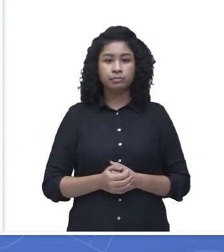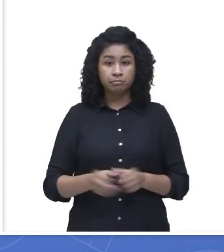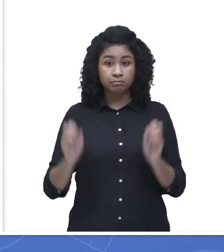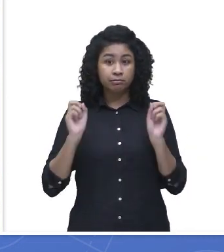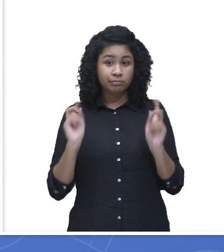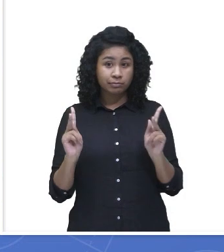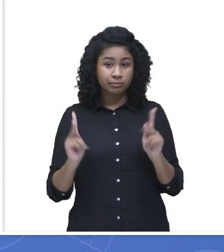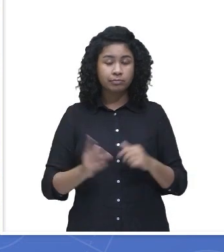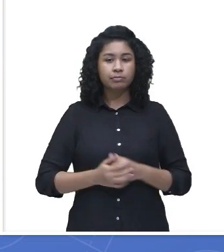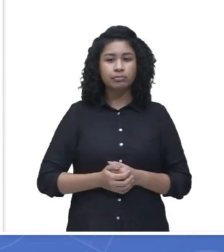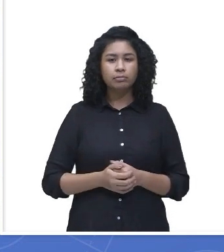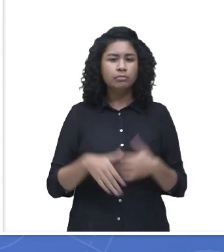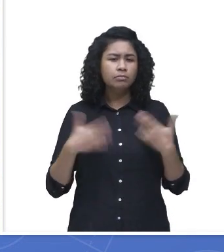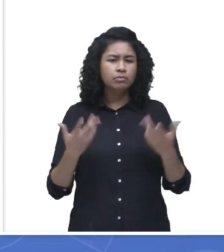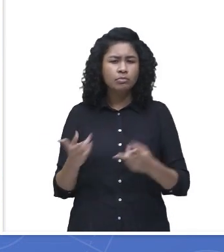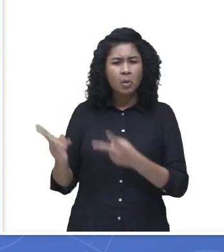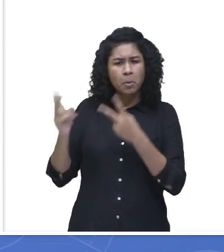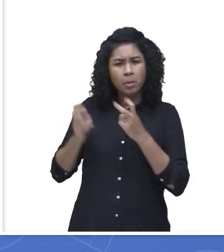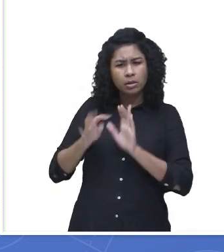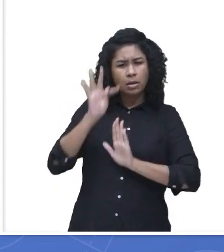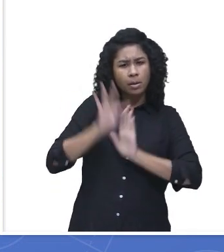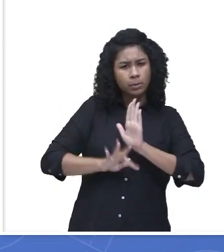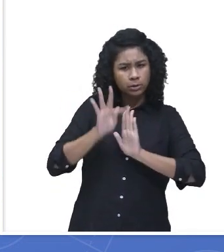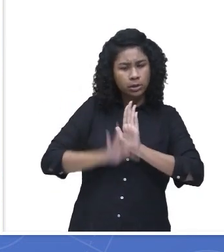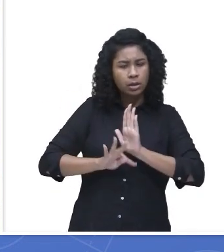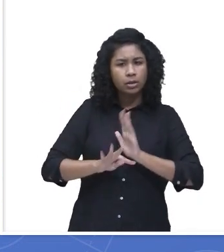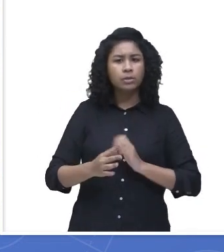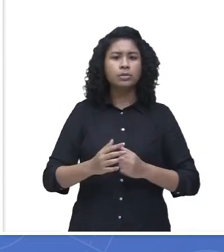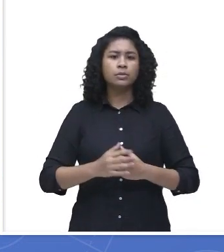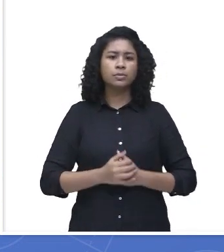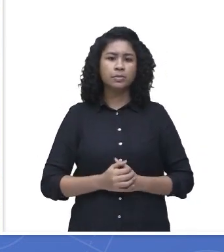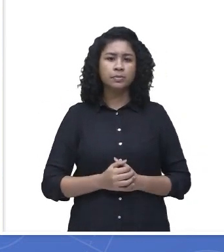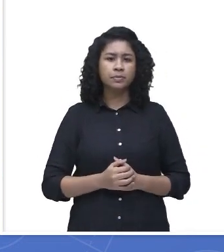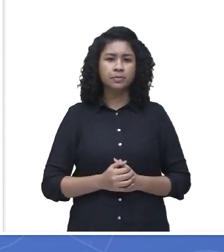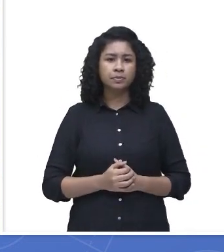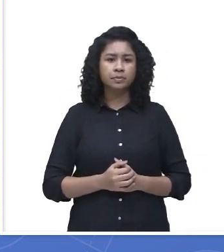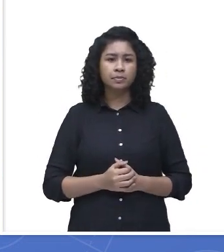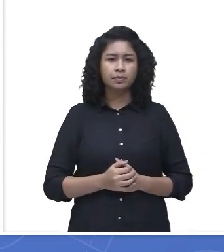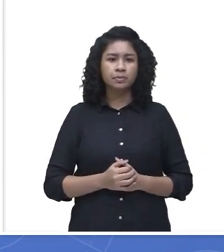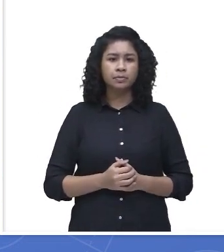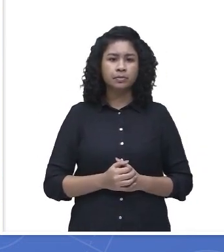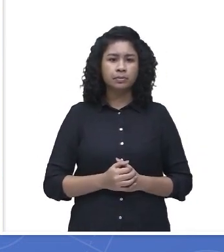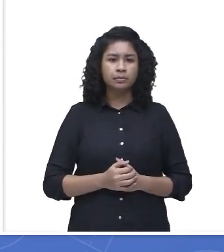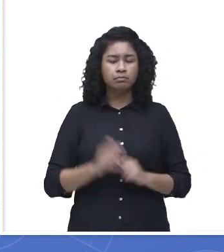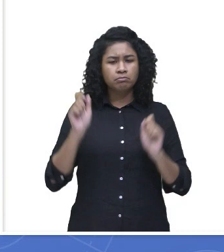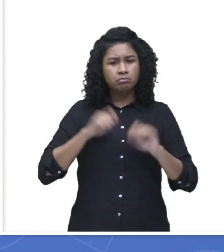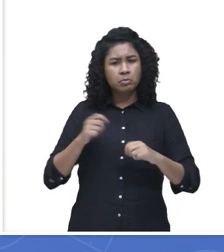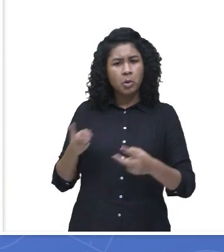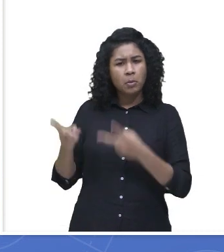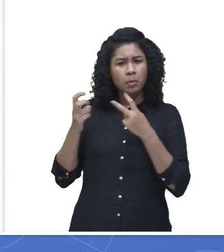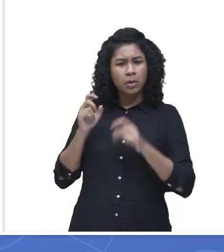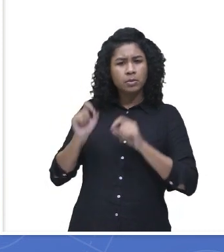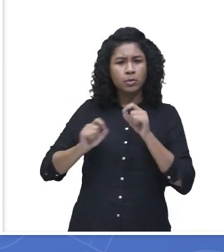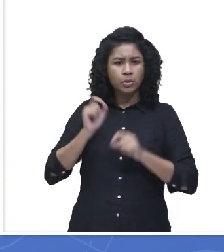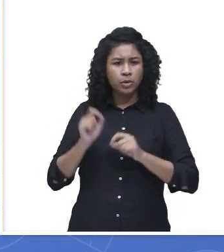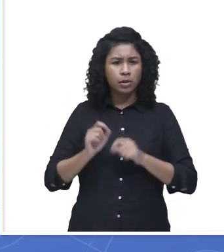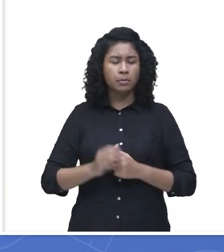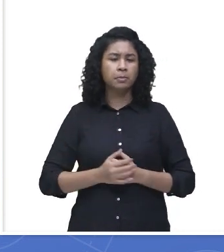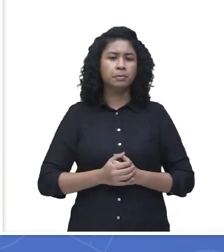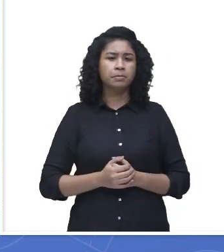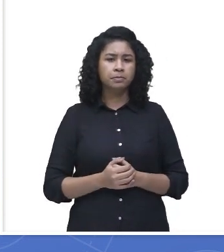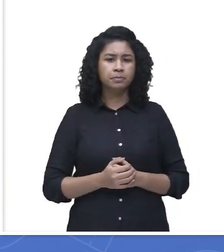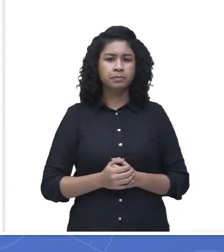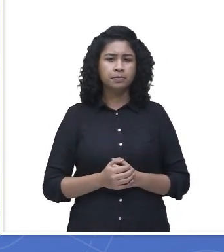Certo? Então, quando a gente observa o nosso texto, aqui a gente pode observar budismo moderno,